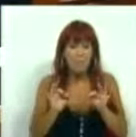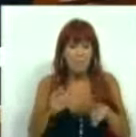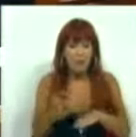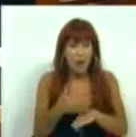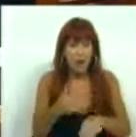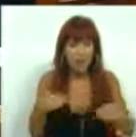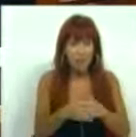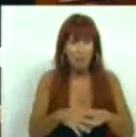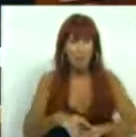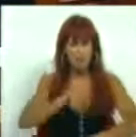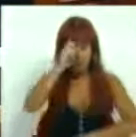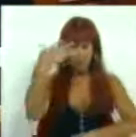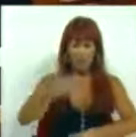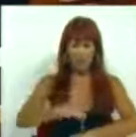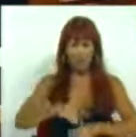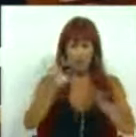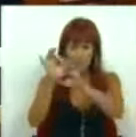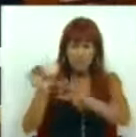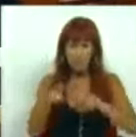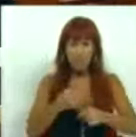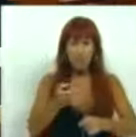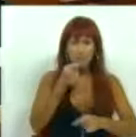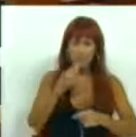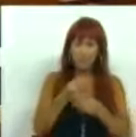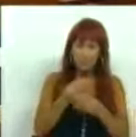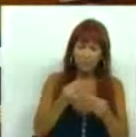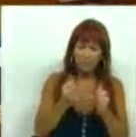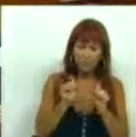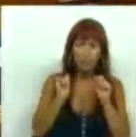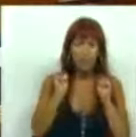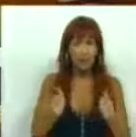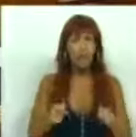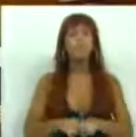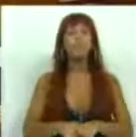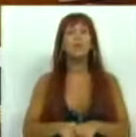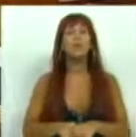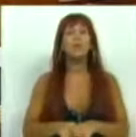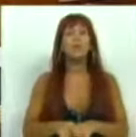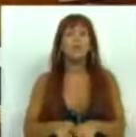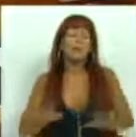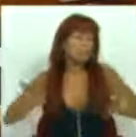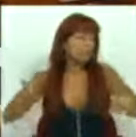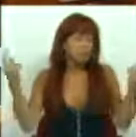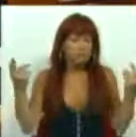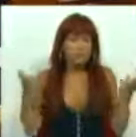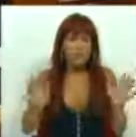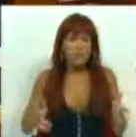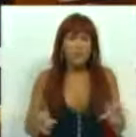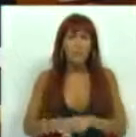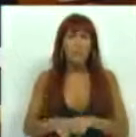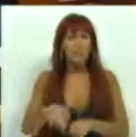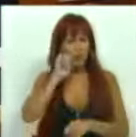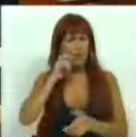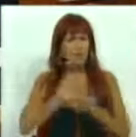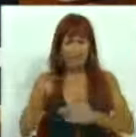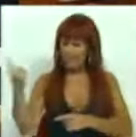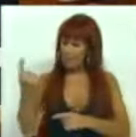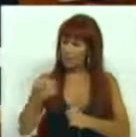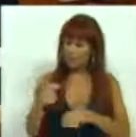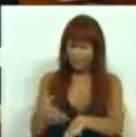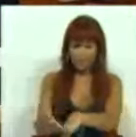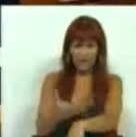ao respeito pelo seu direito a uma terapêutica analgésica correta. Seja como for, não deixamos de assegurar que as